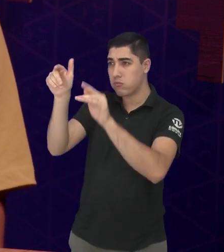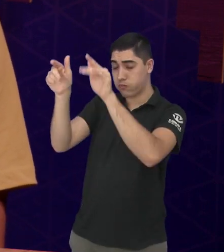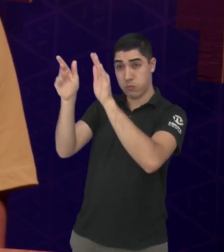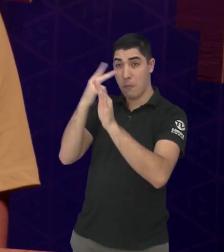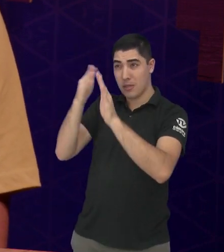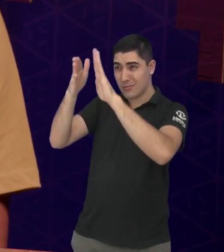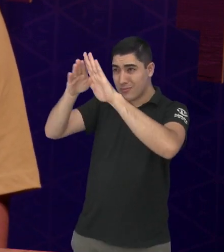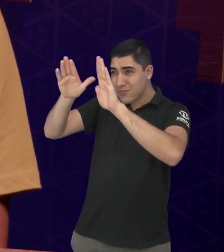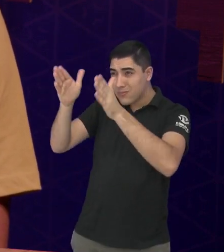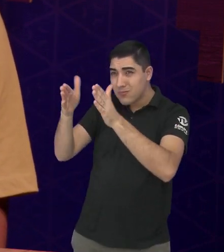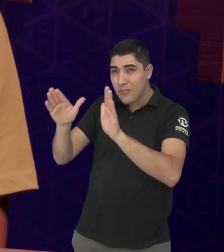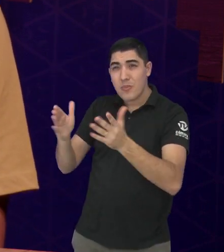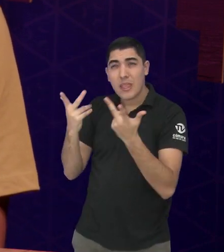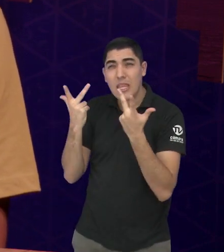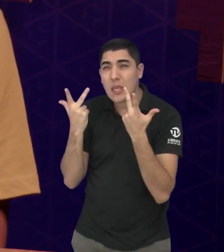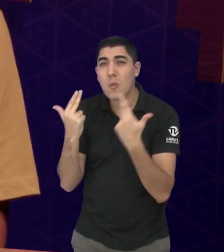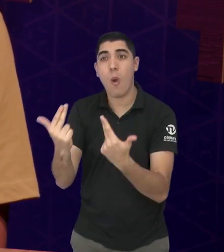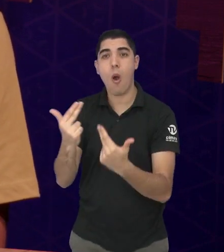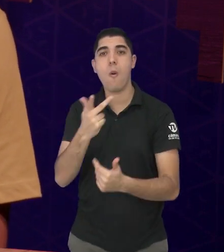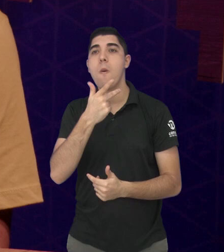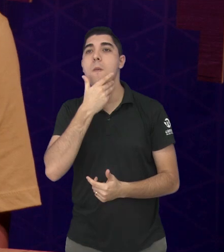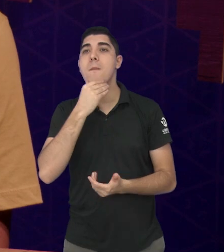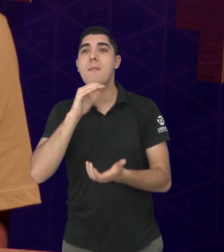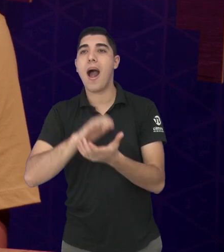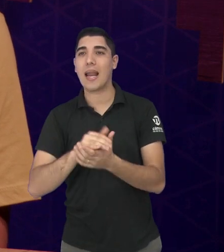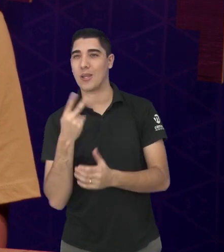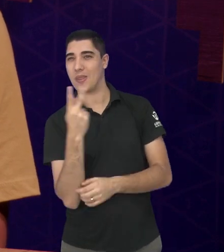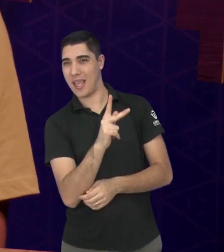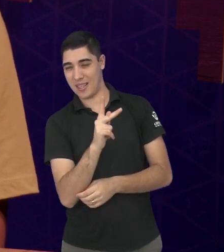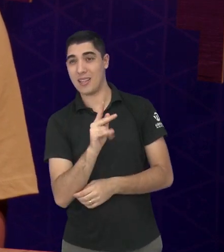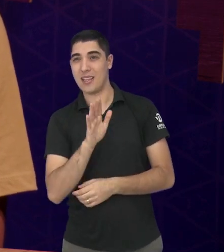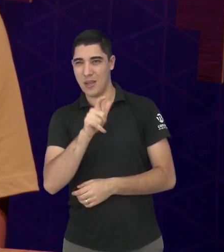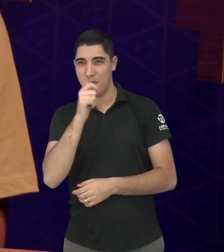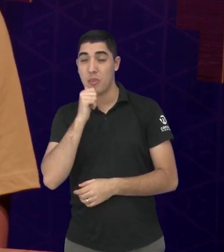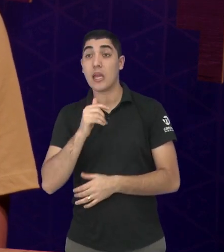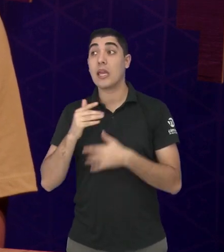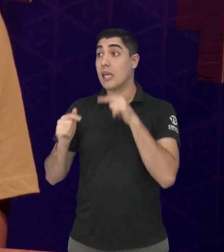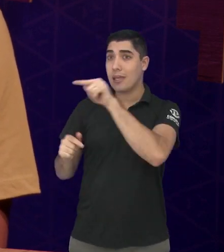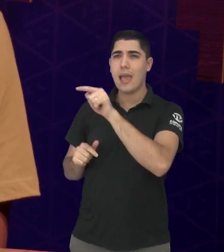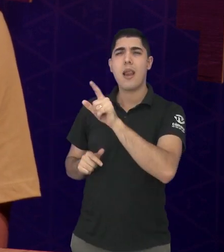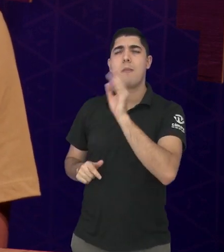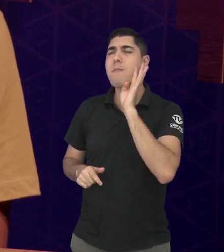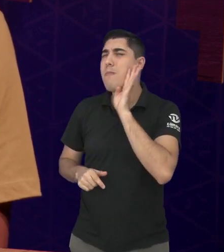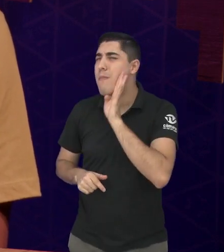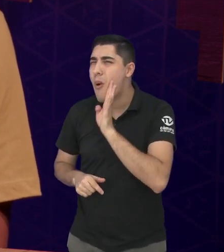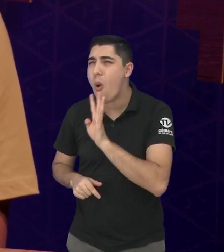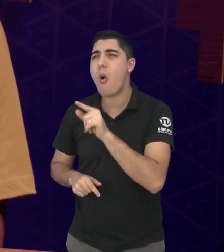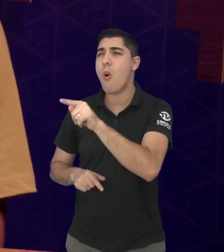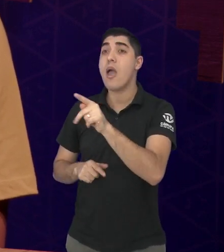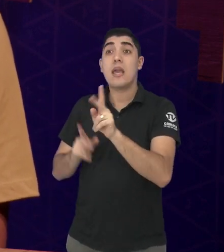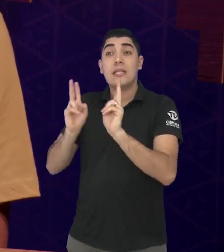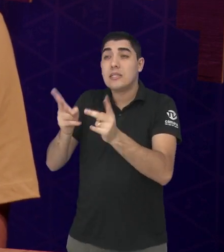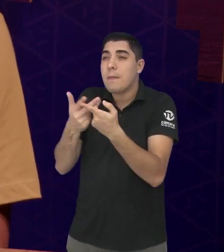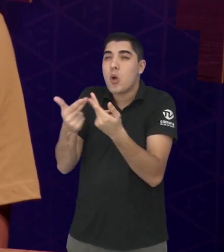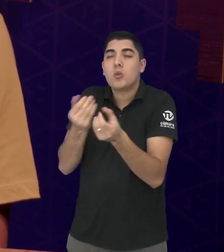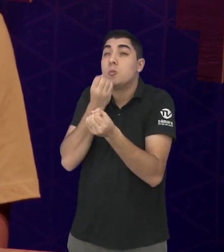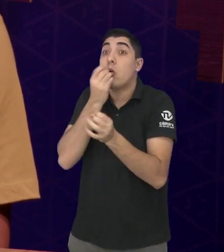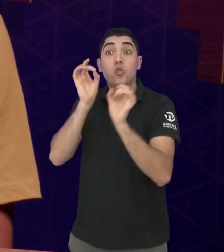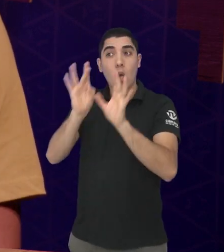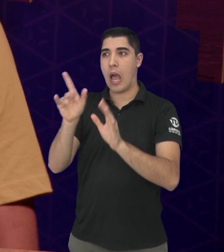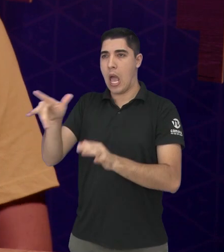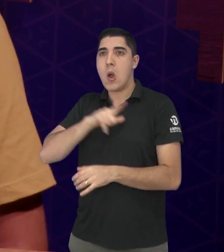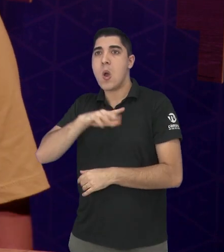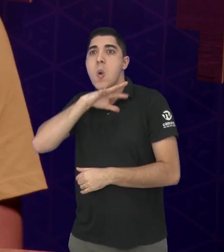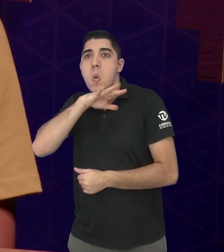morreu, ele só tinha as coisas boas e só fazia aquilo que ela pedia e tal, apesar de ser muito